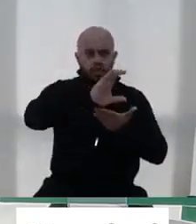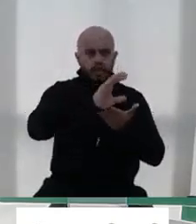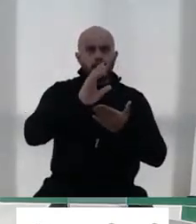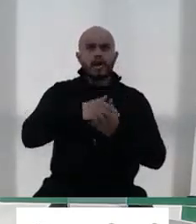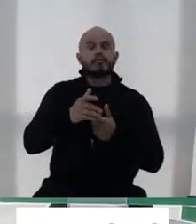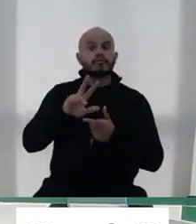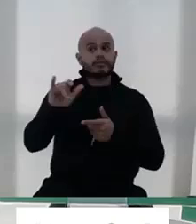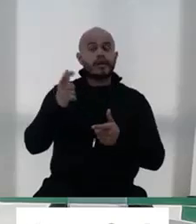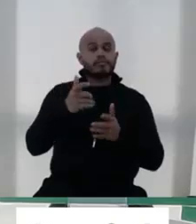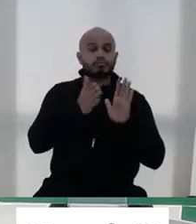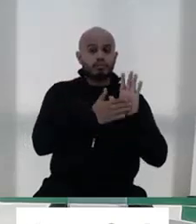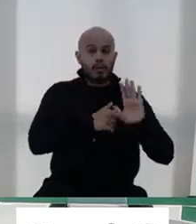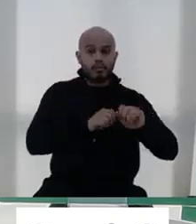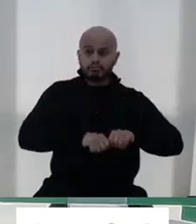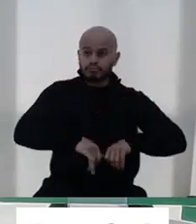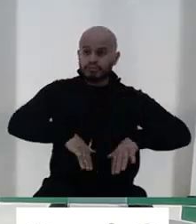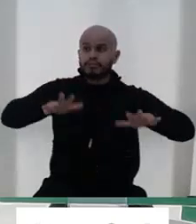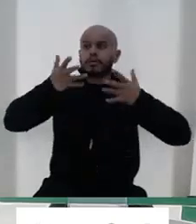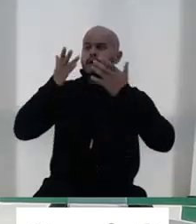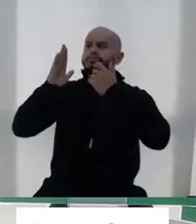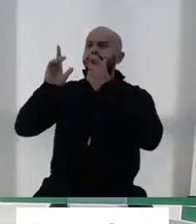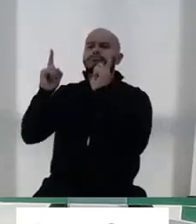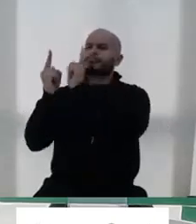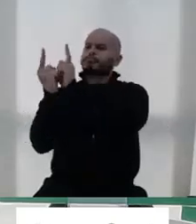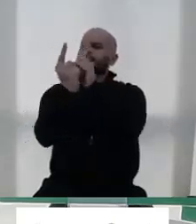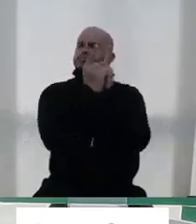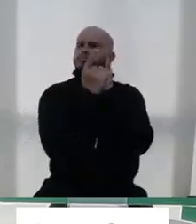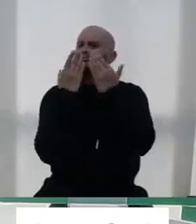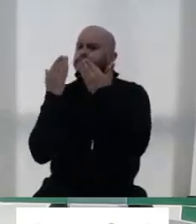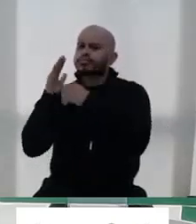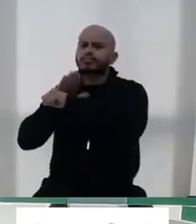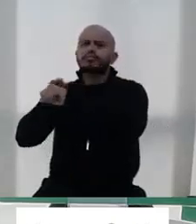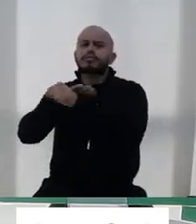a proposta seja distribuída, que haja um relator,